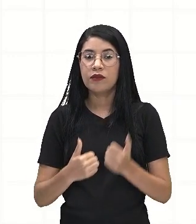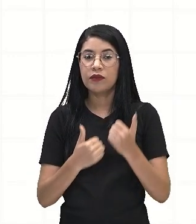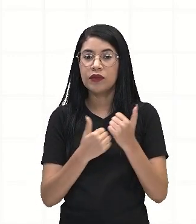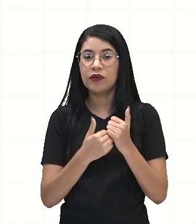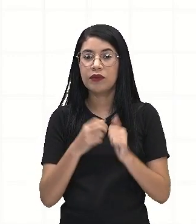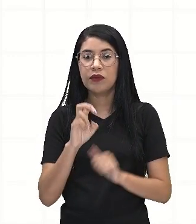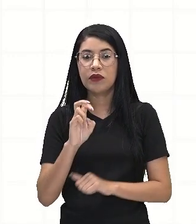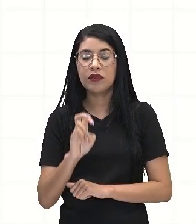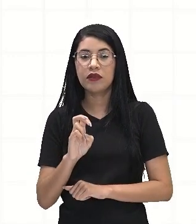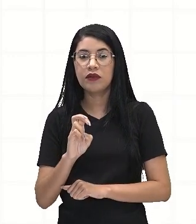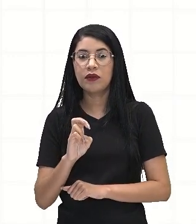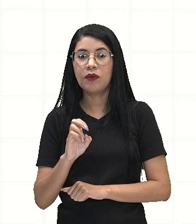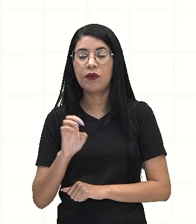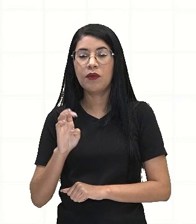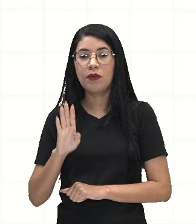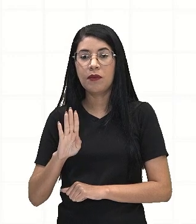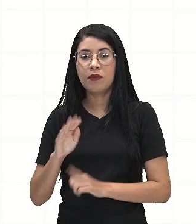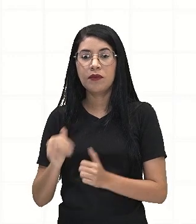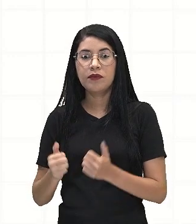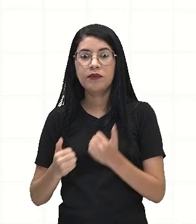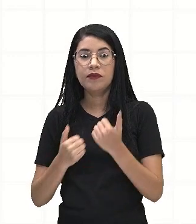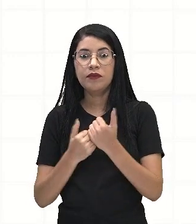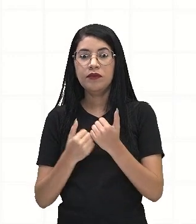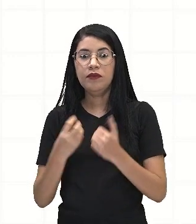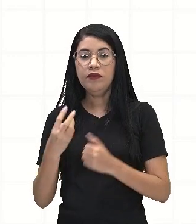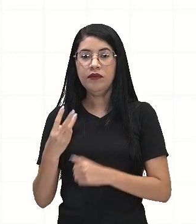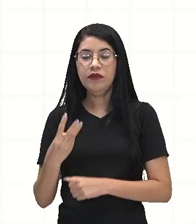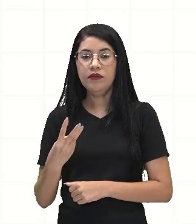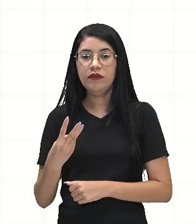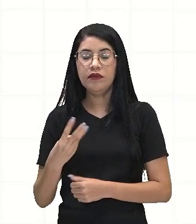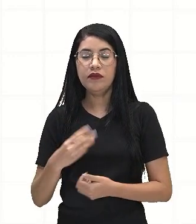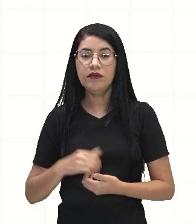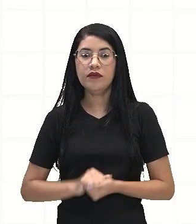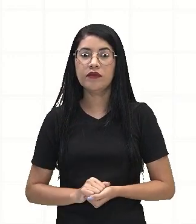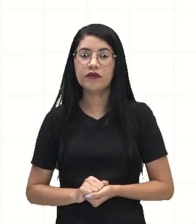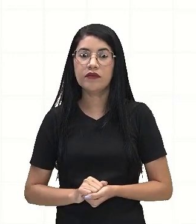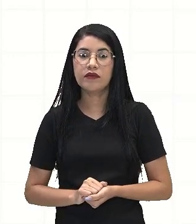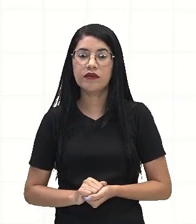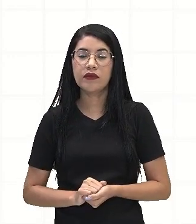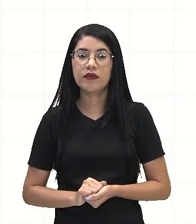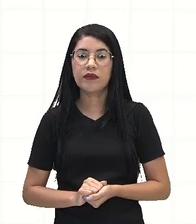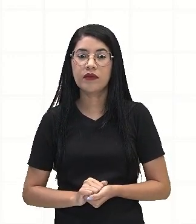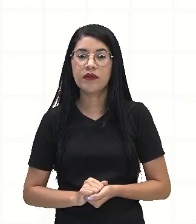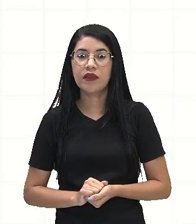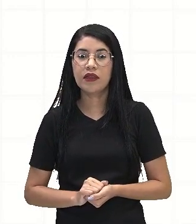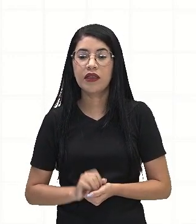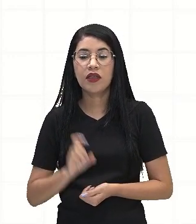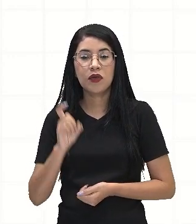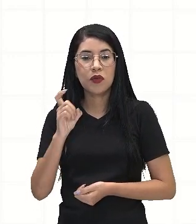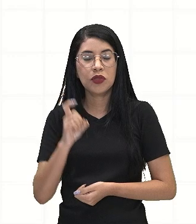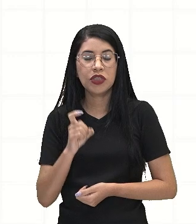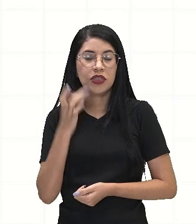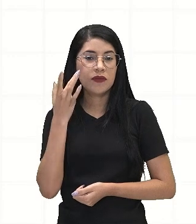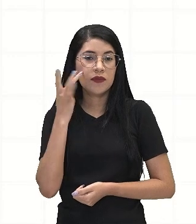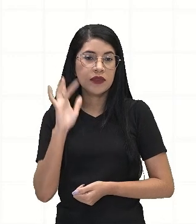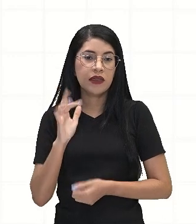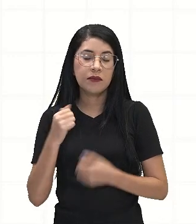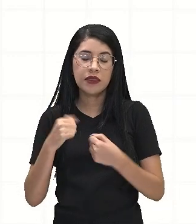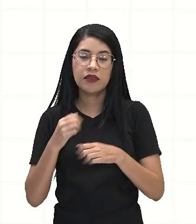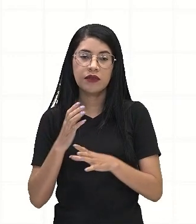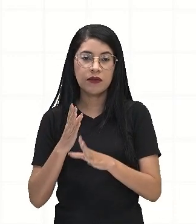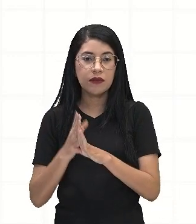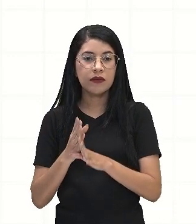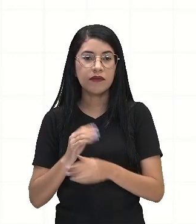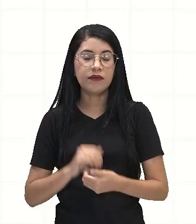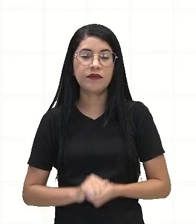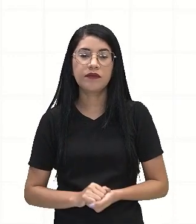5 centímetros e o B, 3 centímetros. A única medida que eu não sei é essa X.